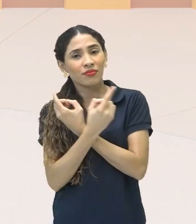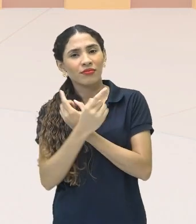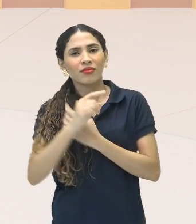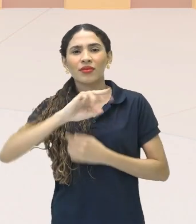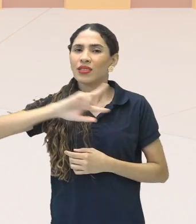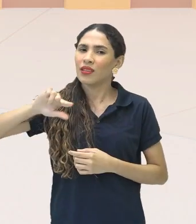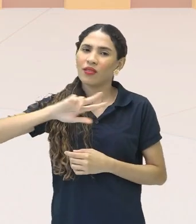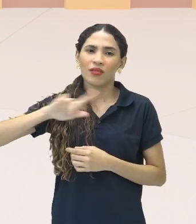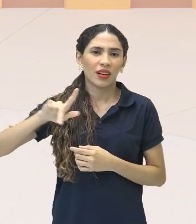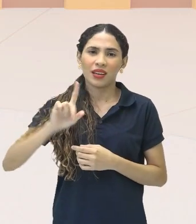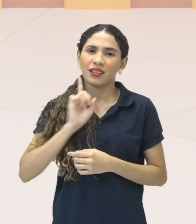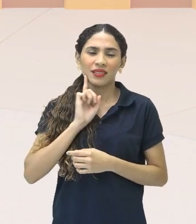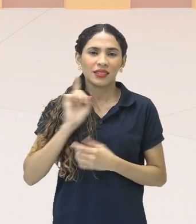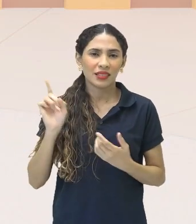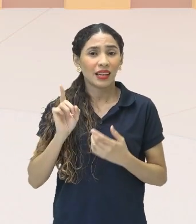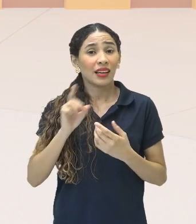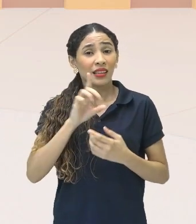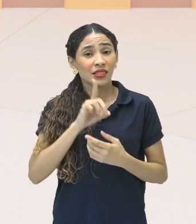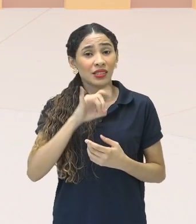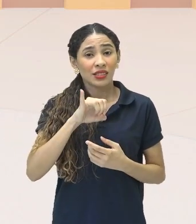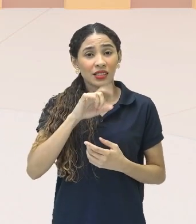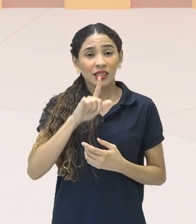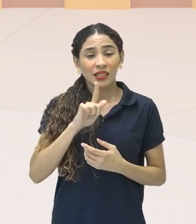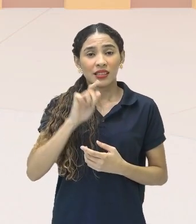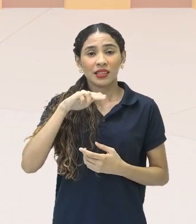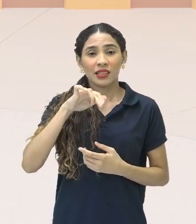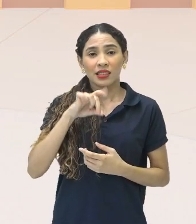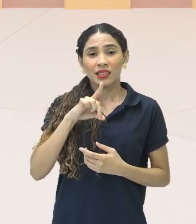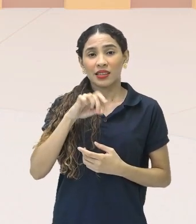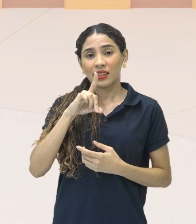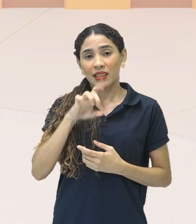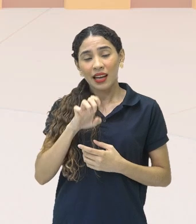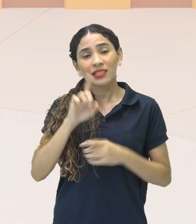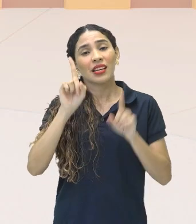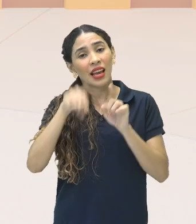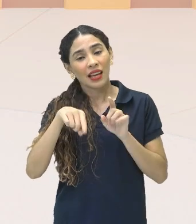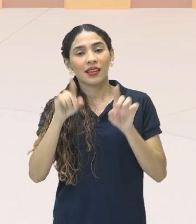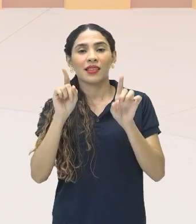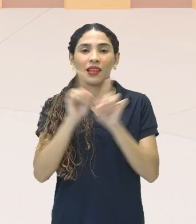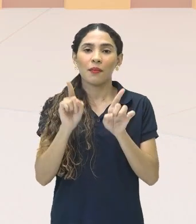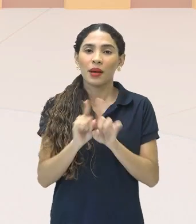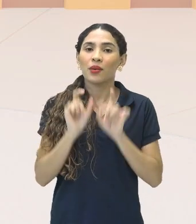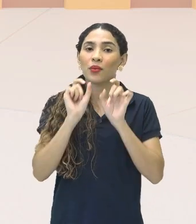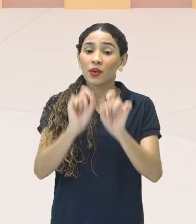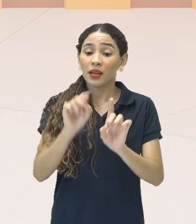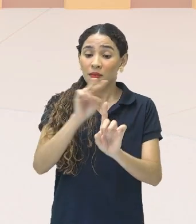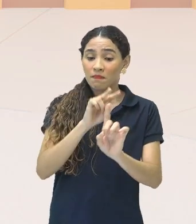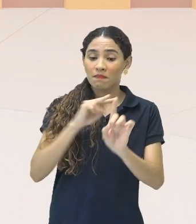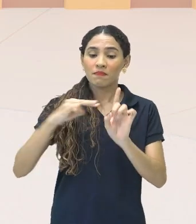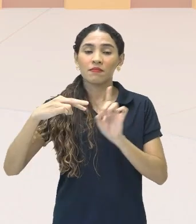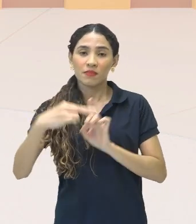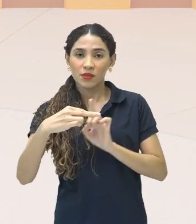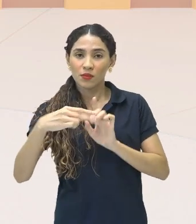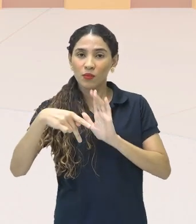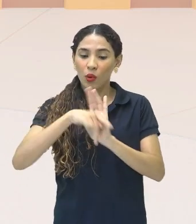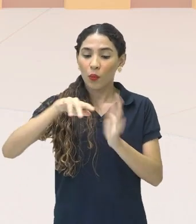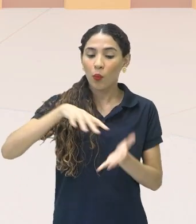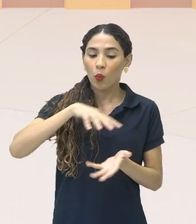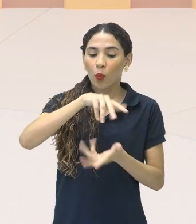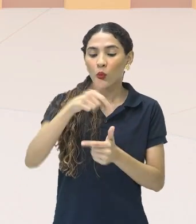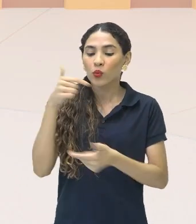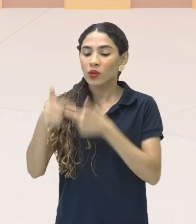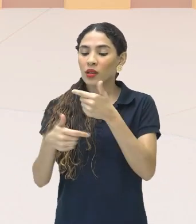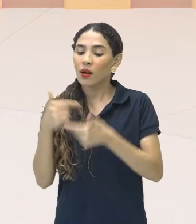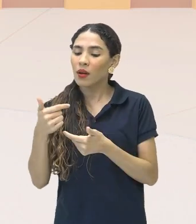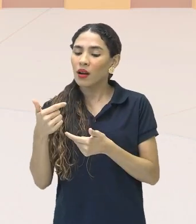nesse sentido, né? A dignidade, ela é também olhar para o mundo do